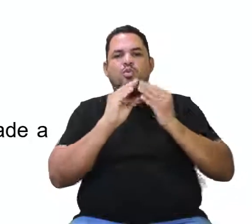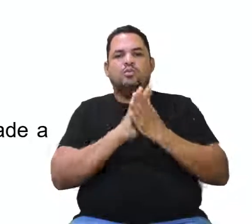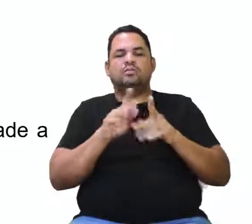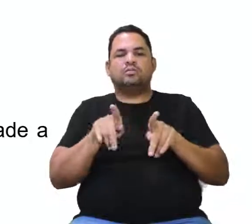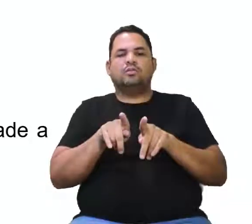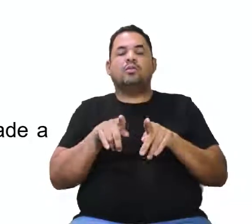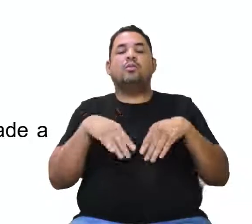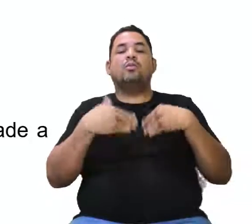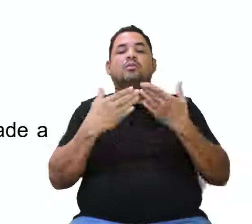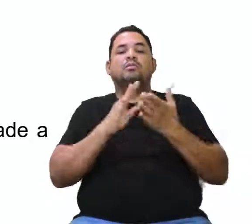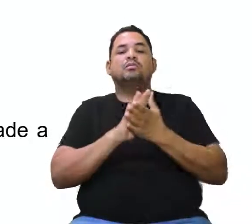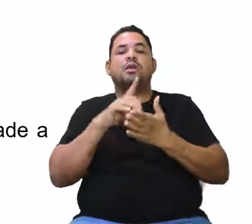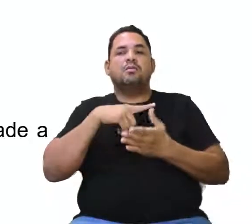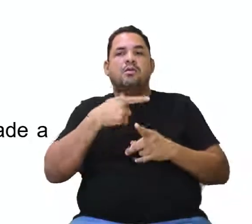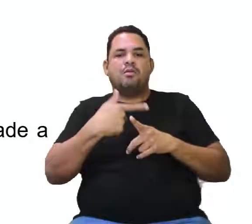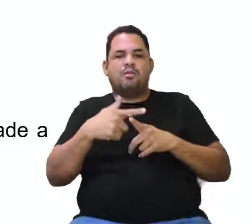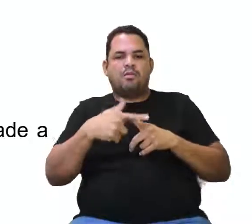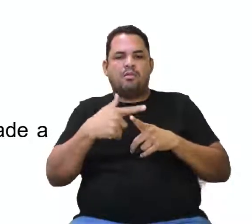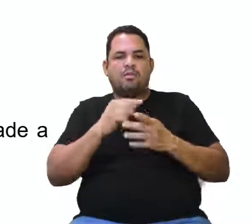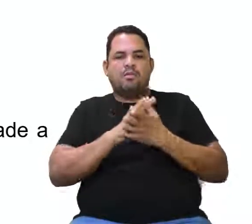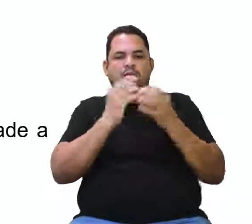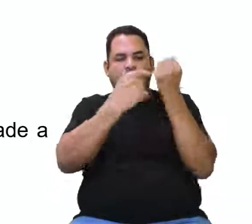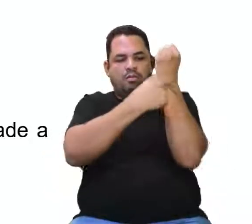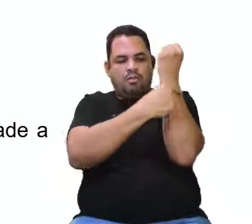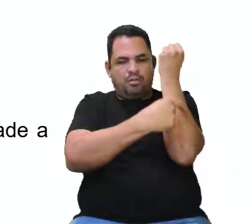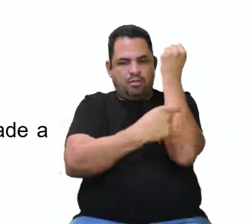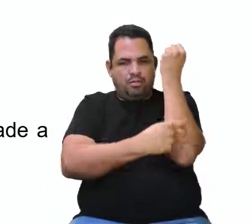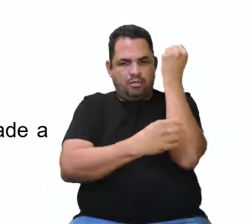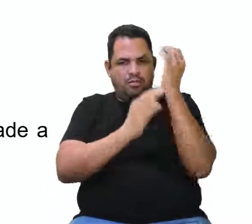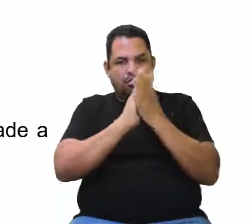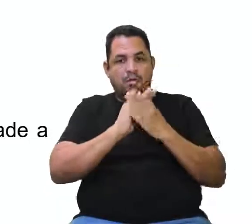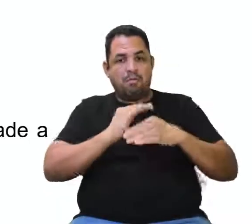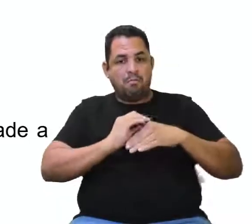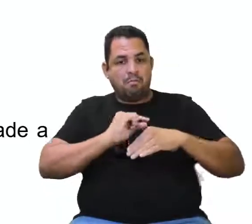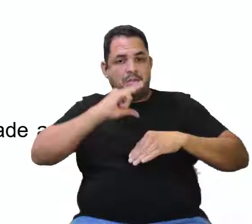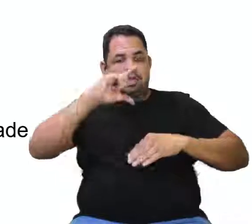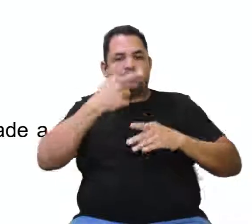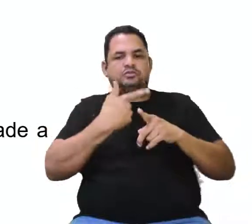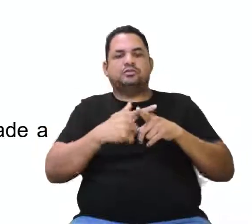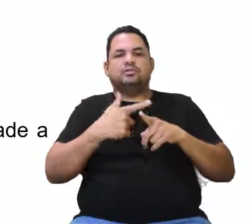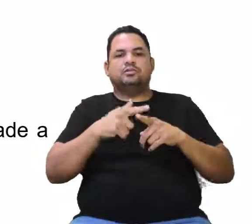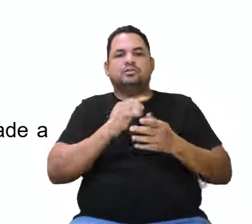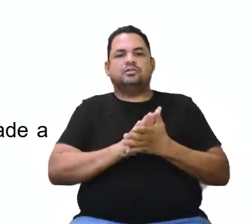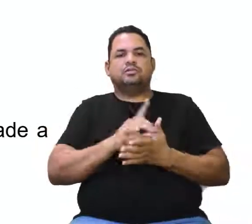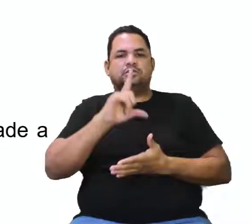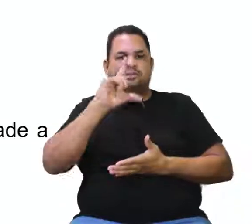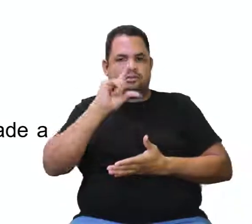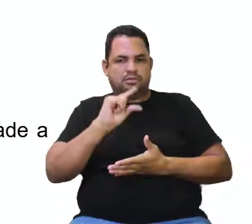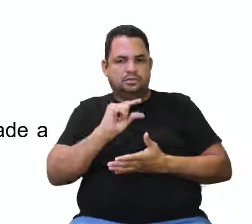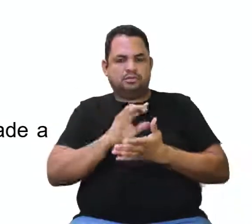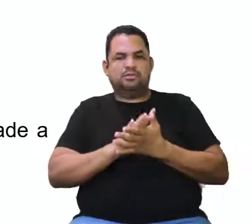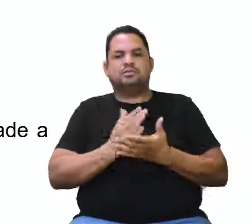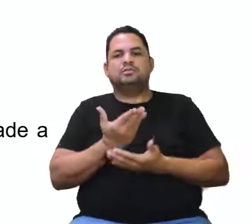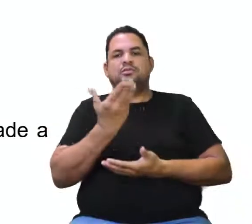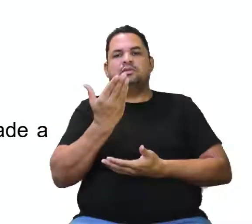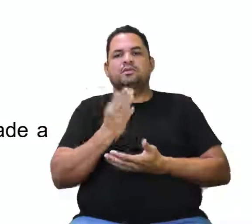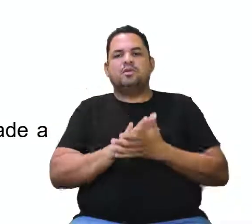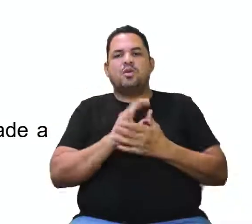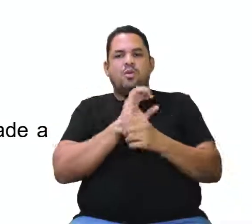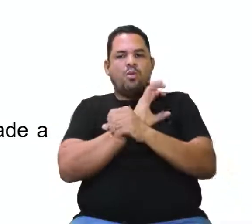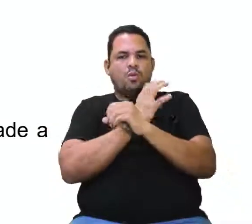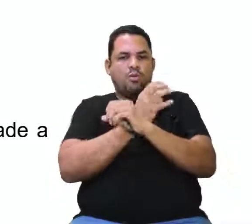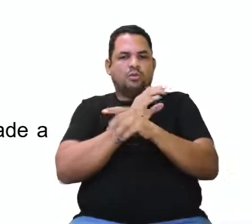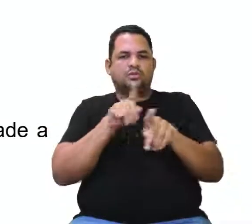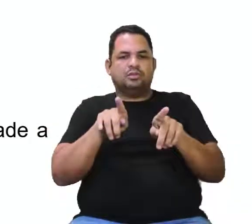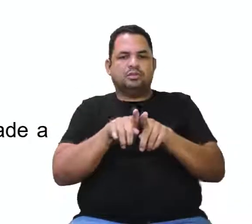ela acomete a coluna vertebral, ela traz mais agravante ainda. Então, eu tenho essa diminuição da massa óssea e